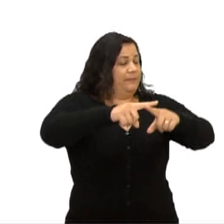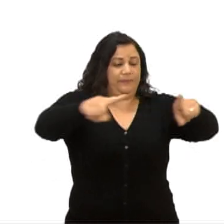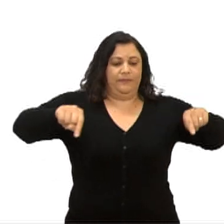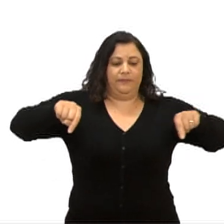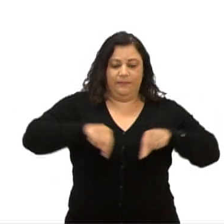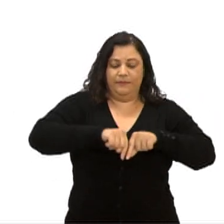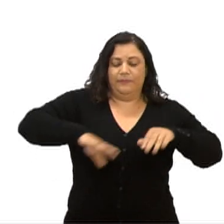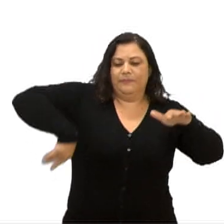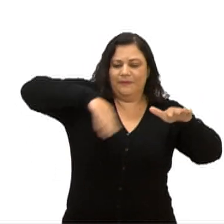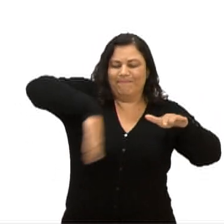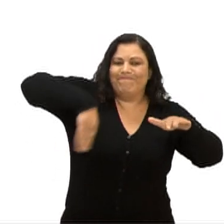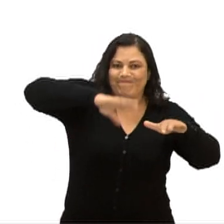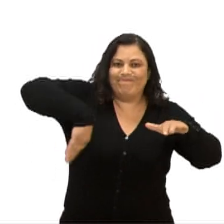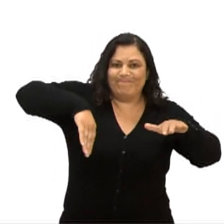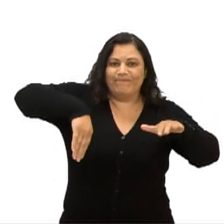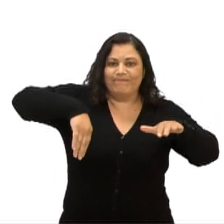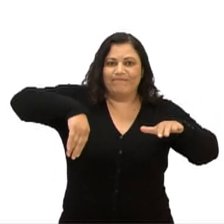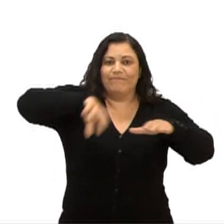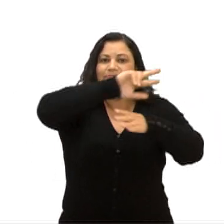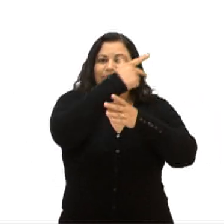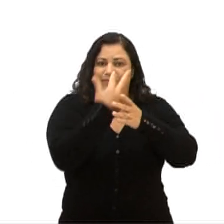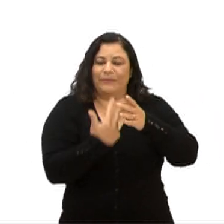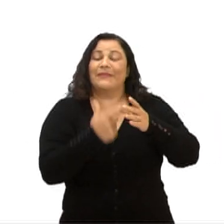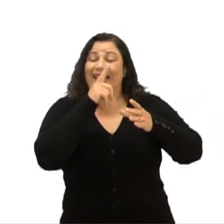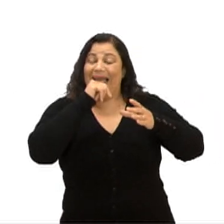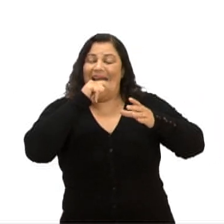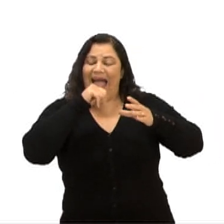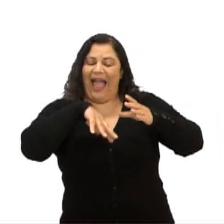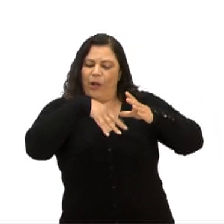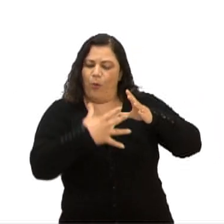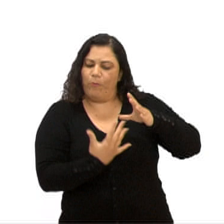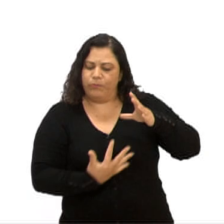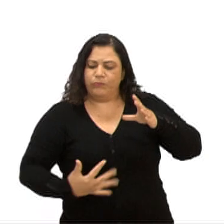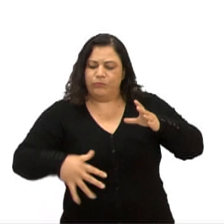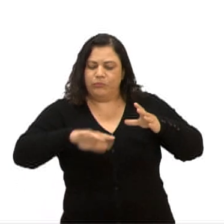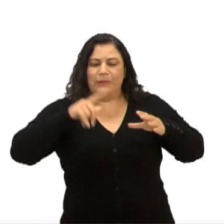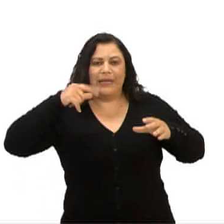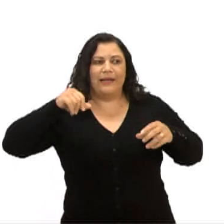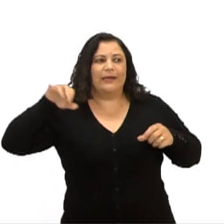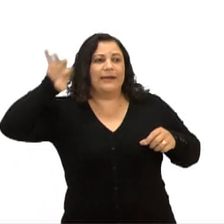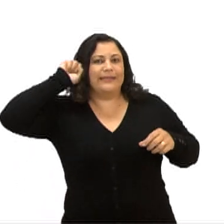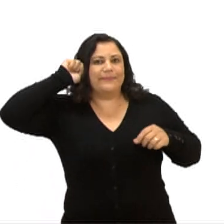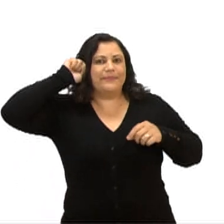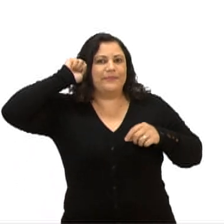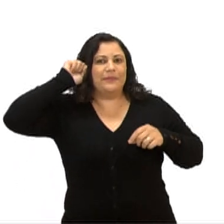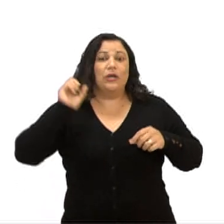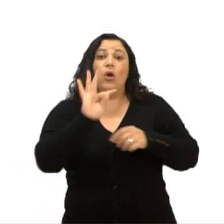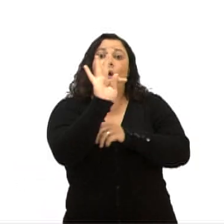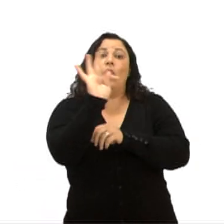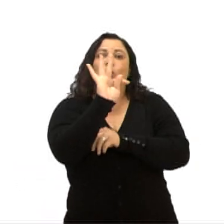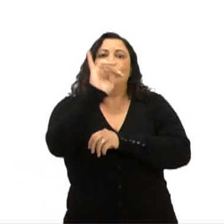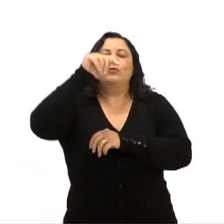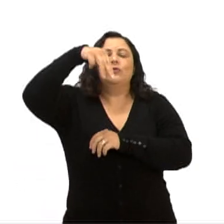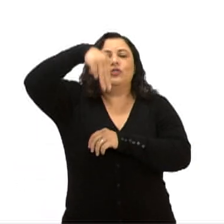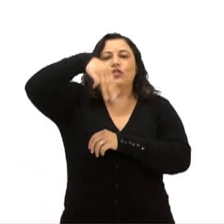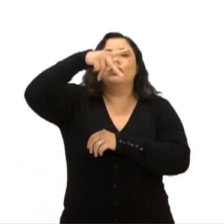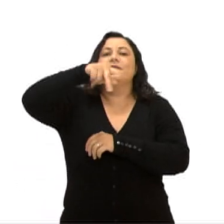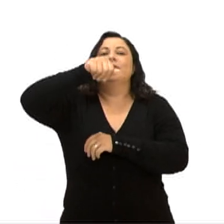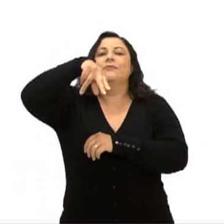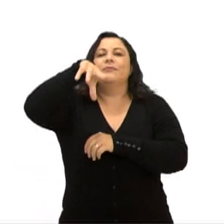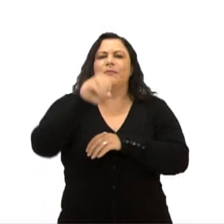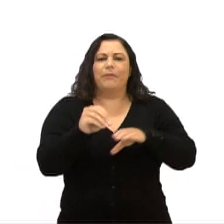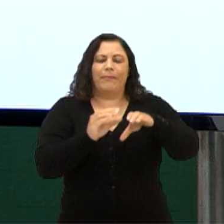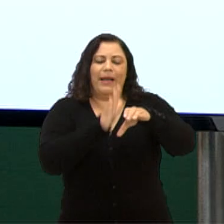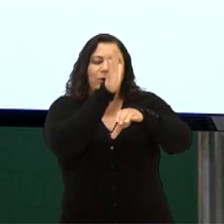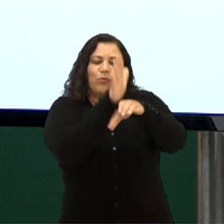rio, realmente a água entra pelo pavilhão e no canal auditivo. O tímpano é essa barreira. Que não deixa entrar na